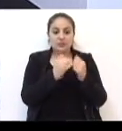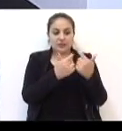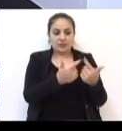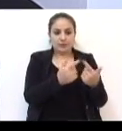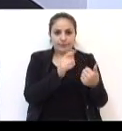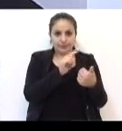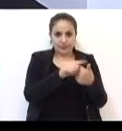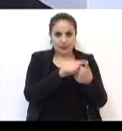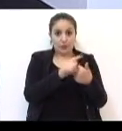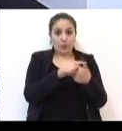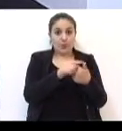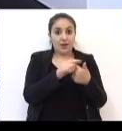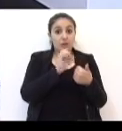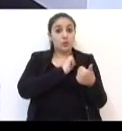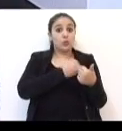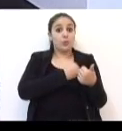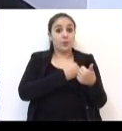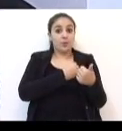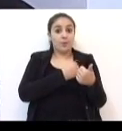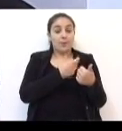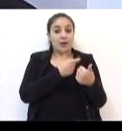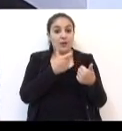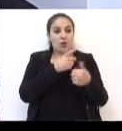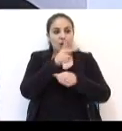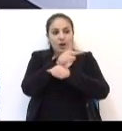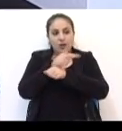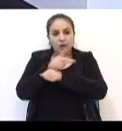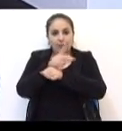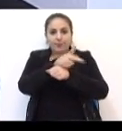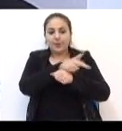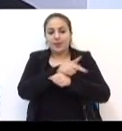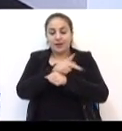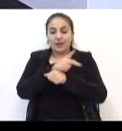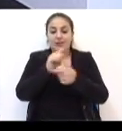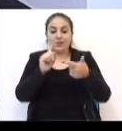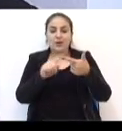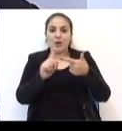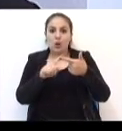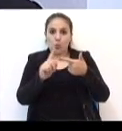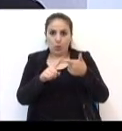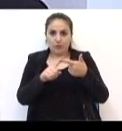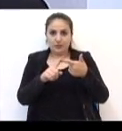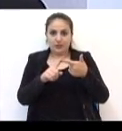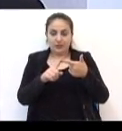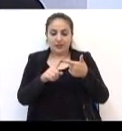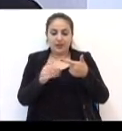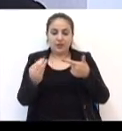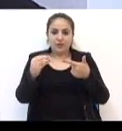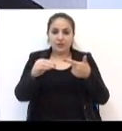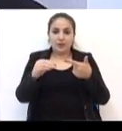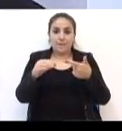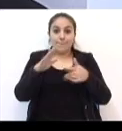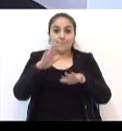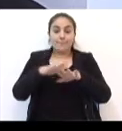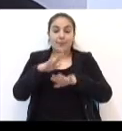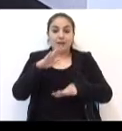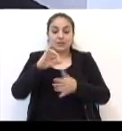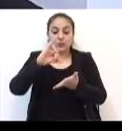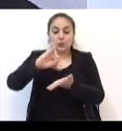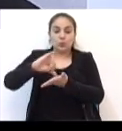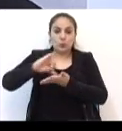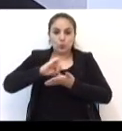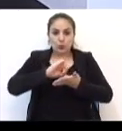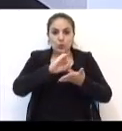Uma é um número maior de câmaras de monitoramento na cidade. E o outro é a implantação de um maior número de núcleos